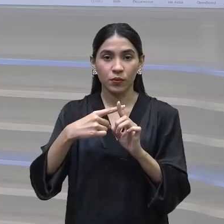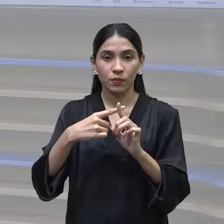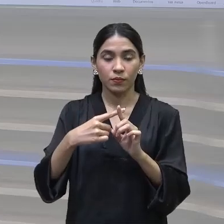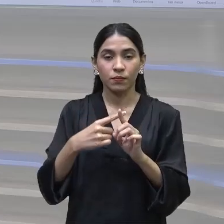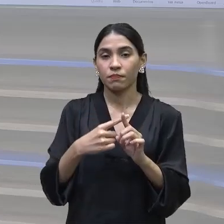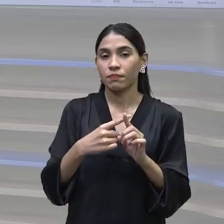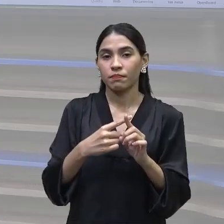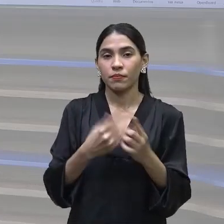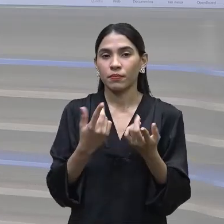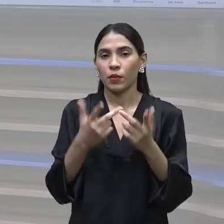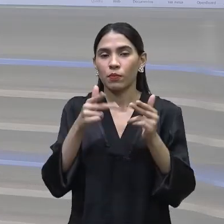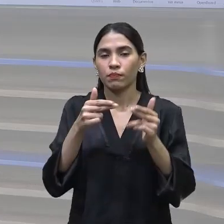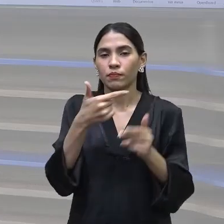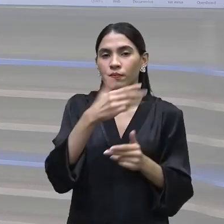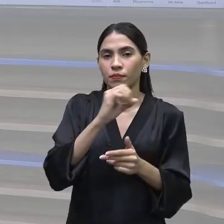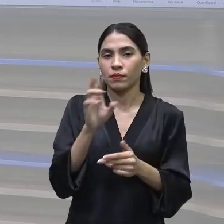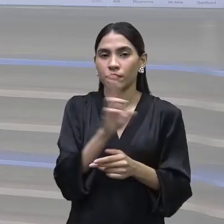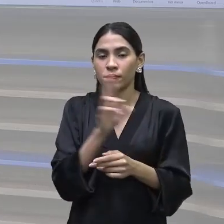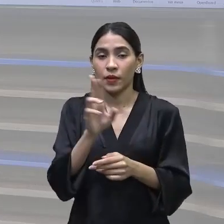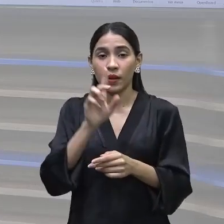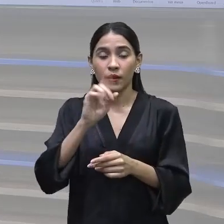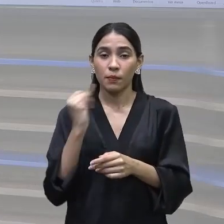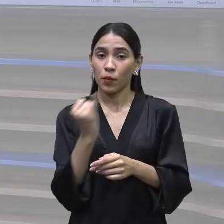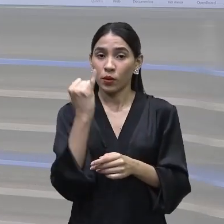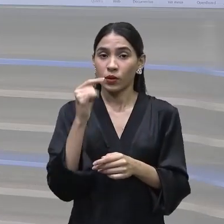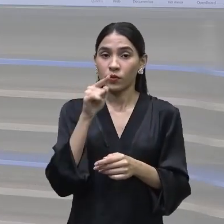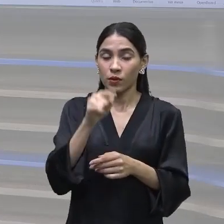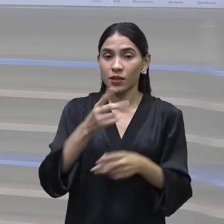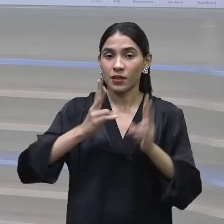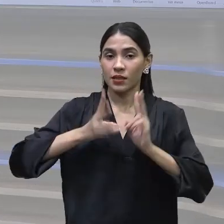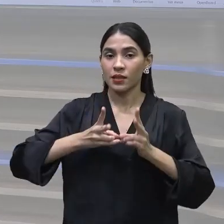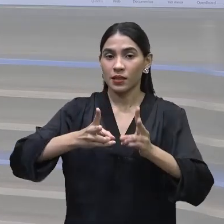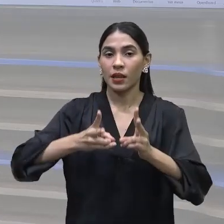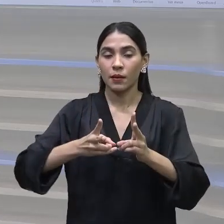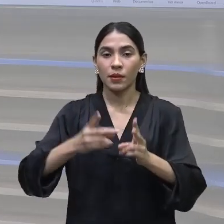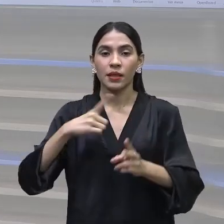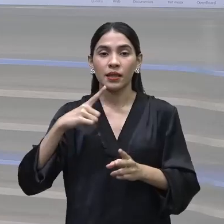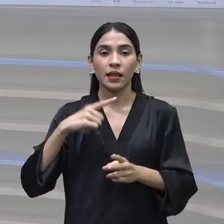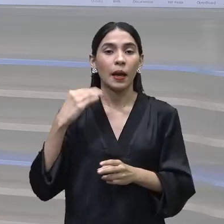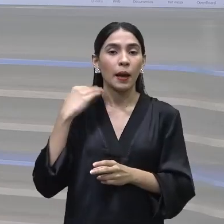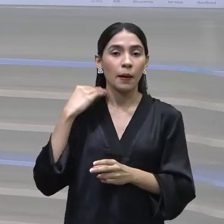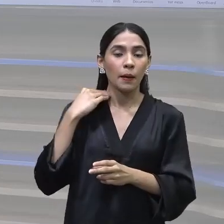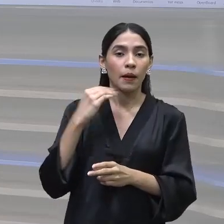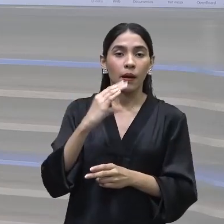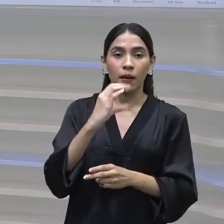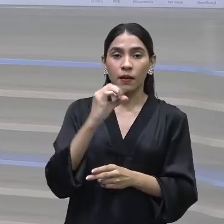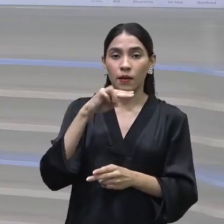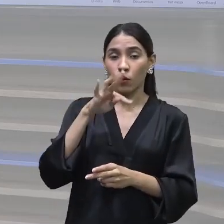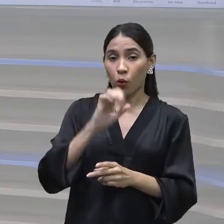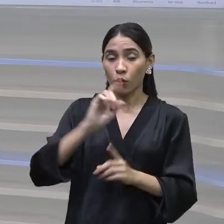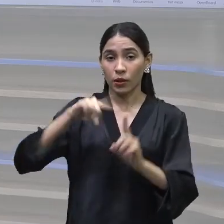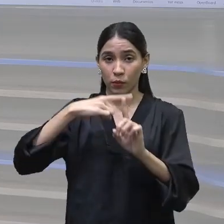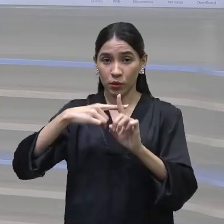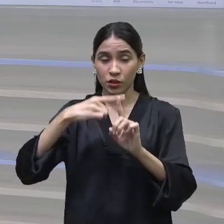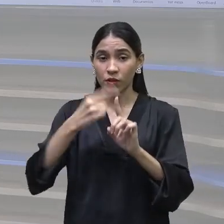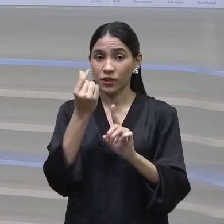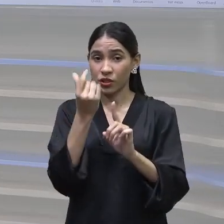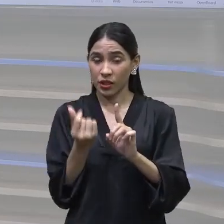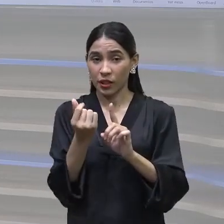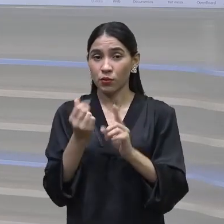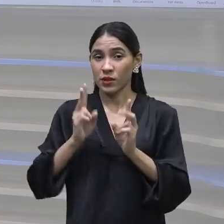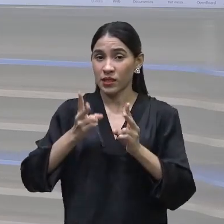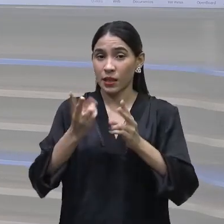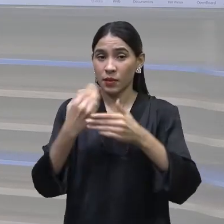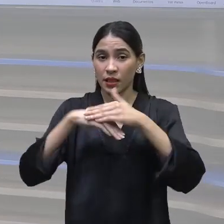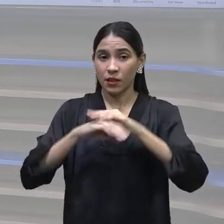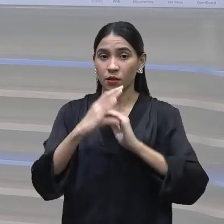de R$20. O importante é você sempre manter a sua conta positiva, tá? Por mínimo que seja o valor,